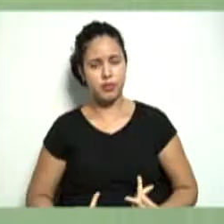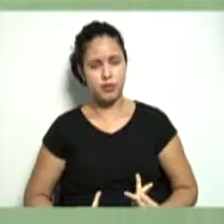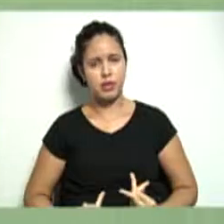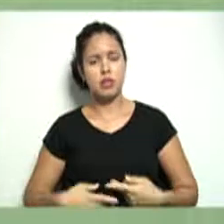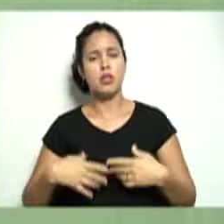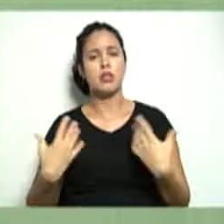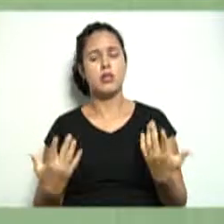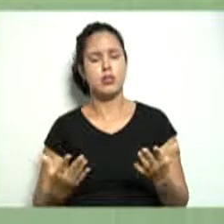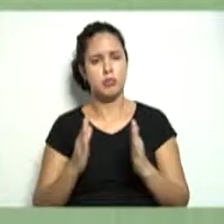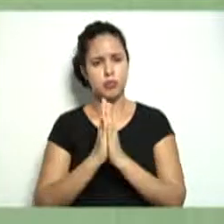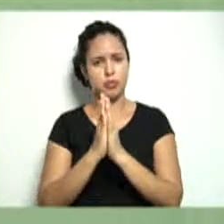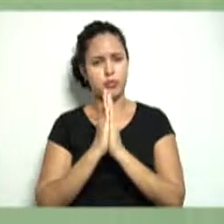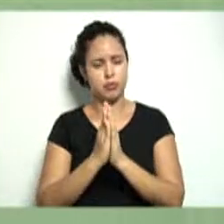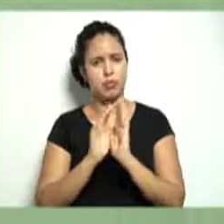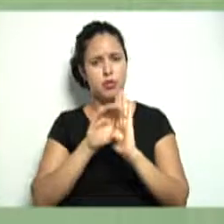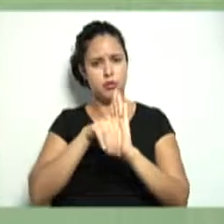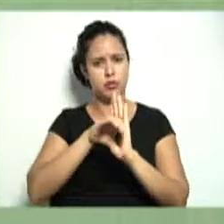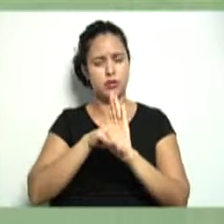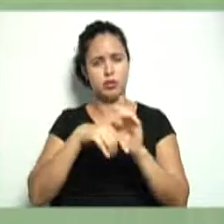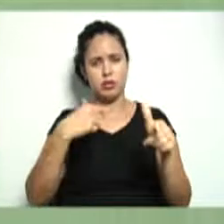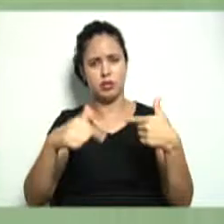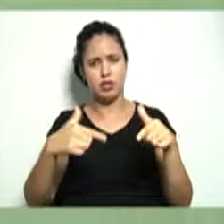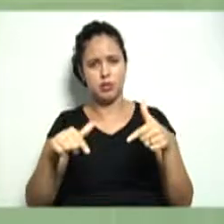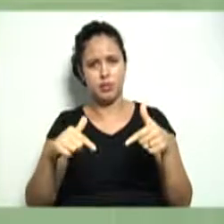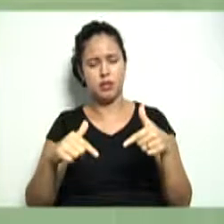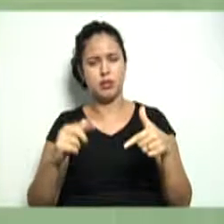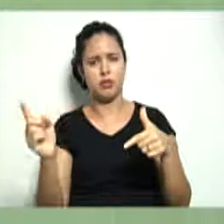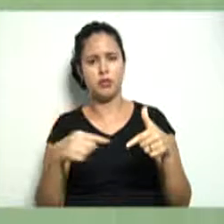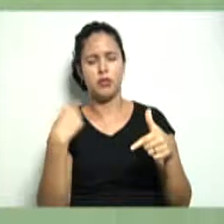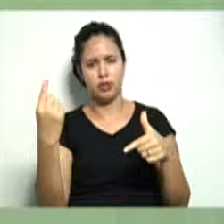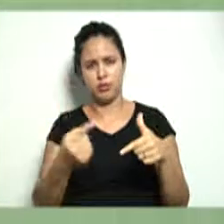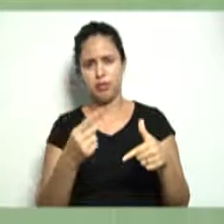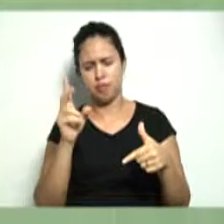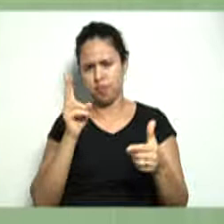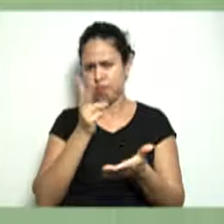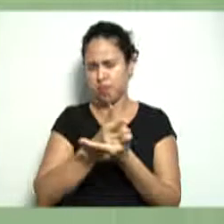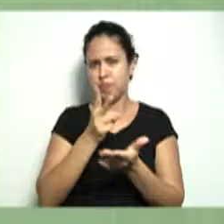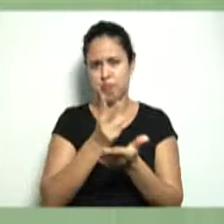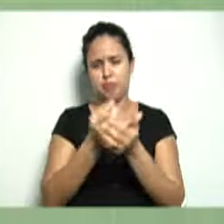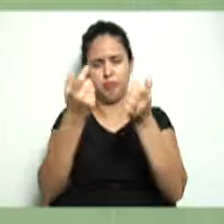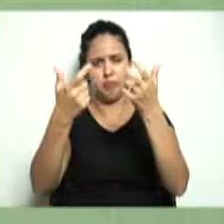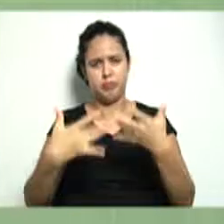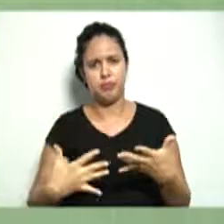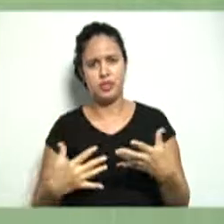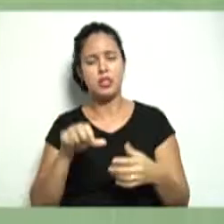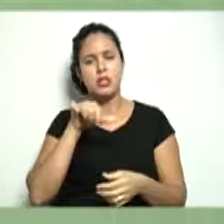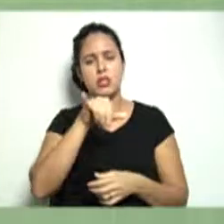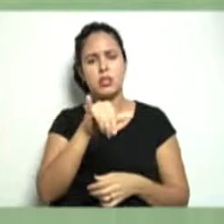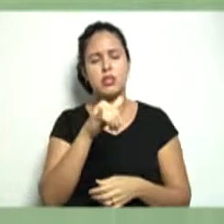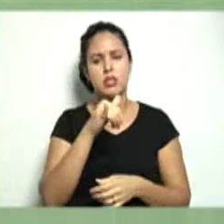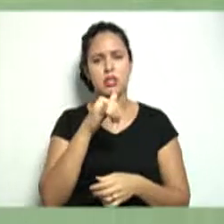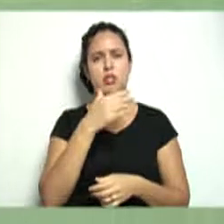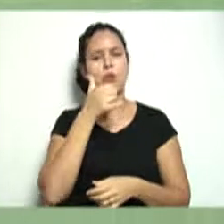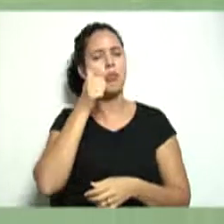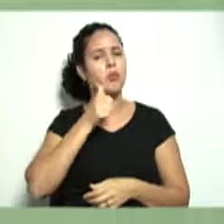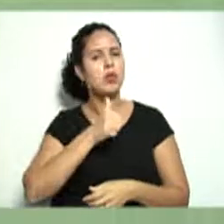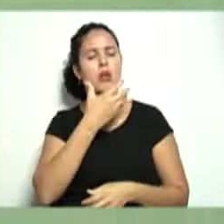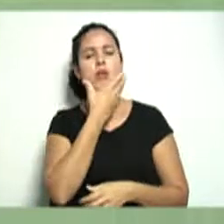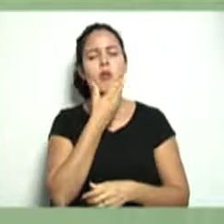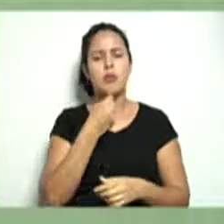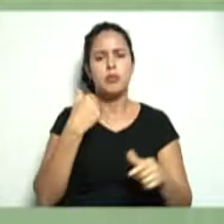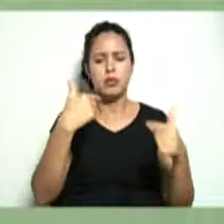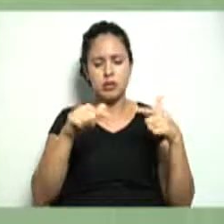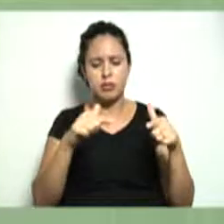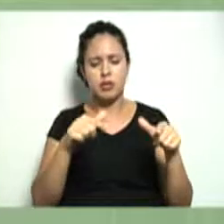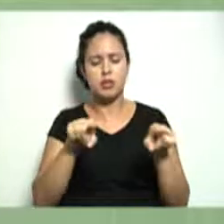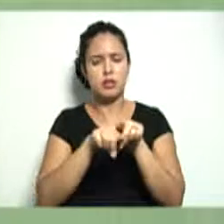favor, o conceito de trabalho, todas as aulas a gente está trabalhando. Se o homem trabalha e aprende ao mesmo